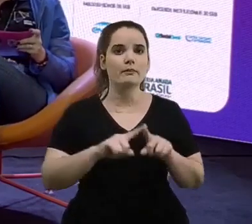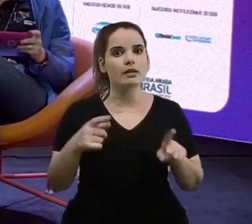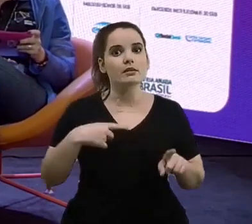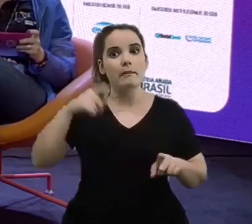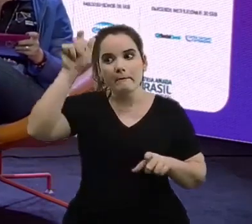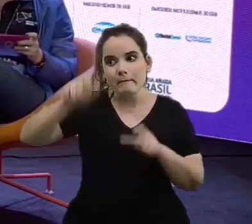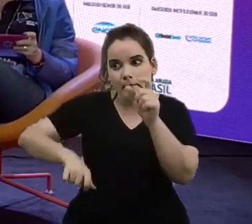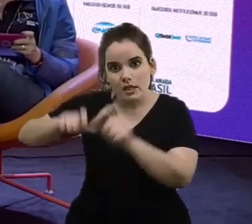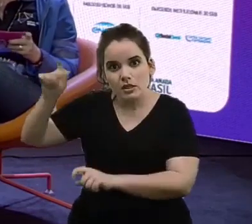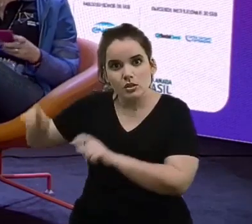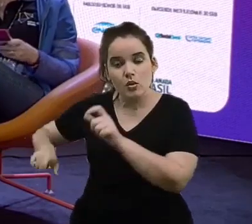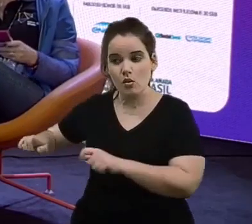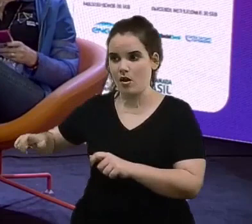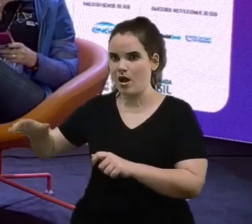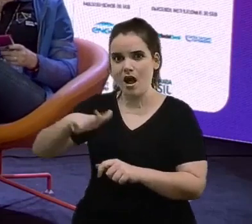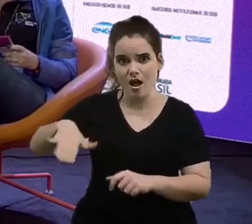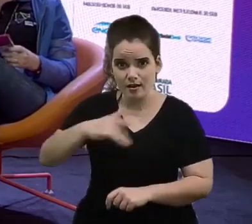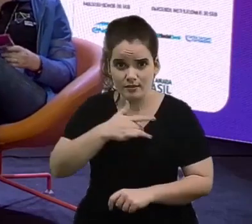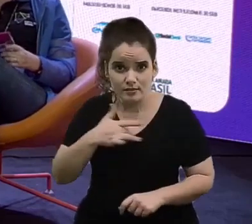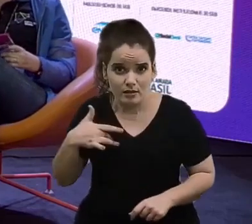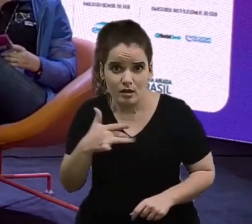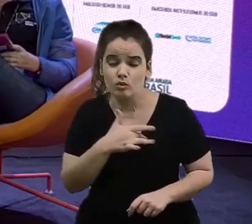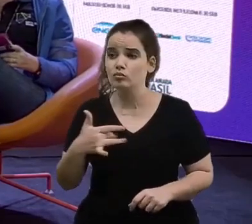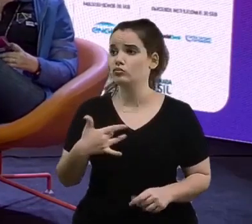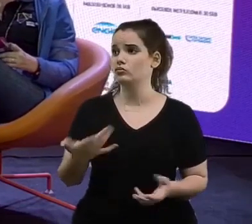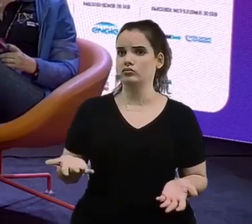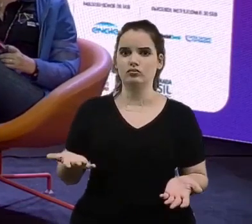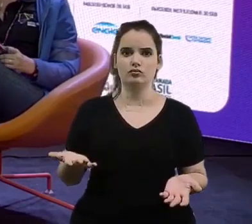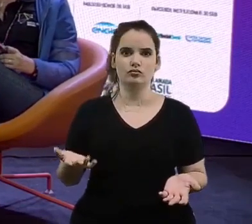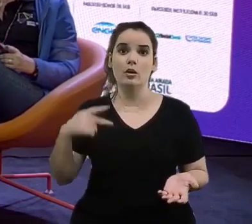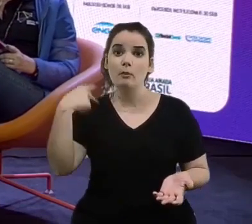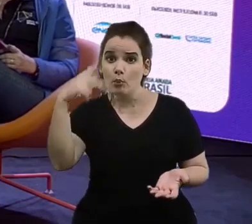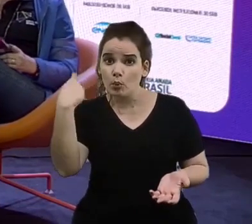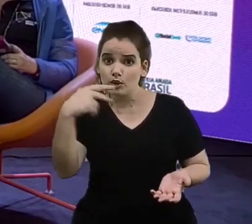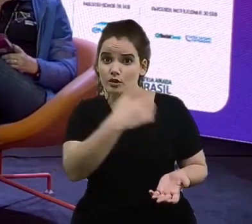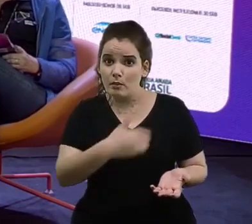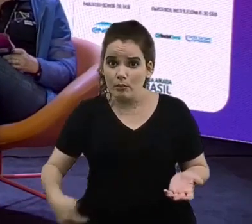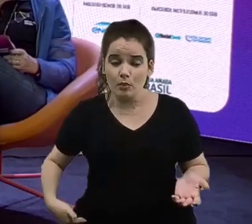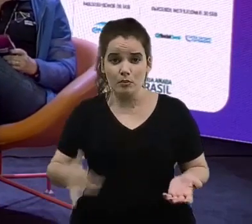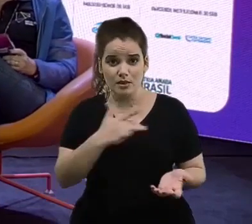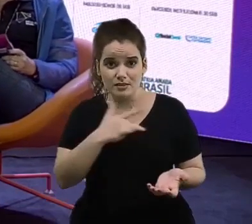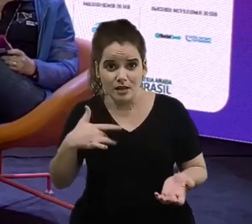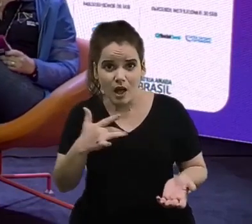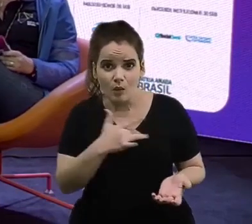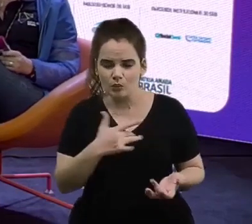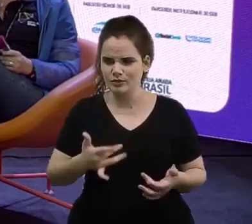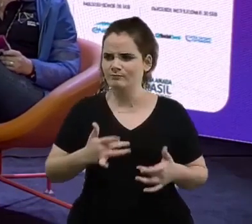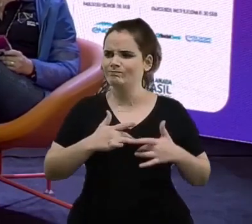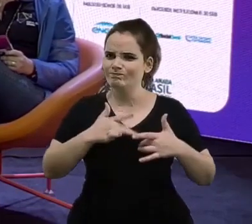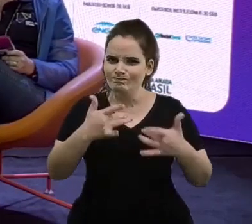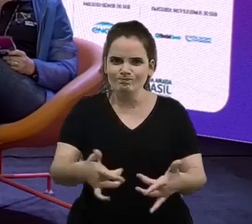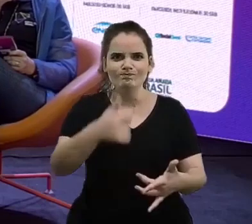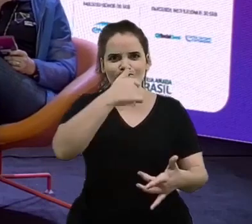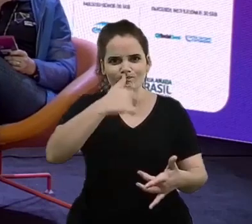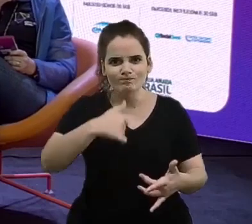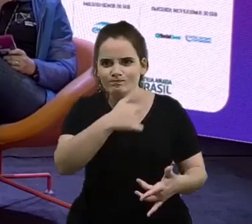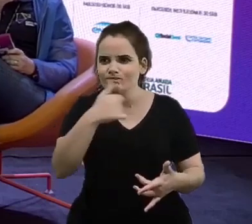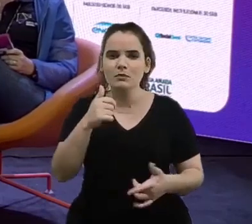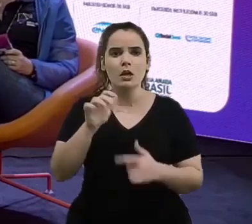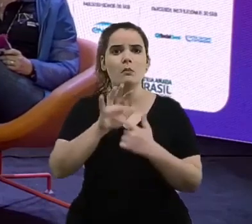também da Secretaria, junto com Marília, né, que é nossa gerente de inovação. George é o responsável hoje pelas emergências em saúde pública